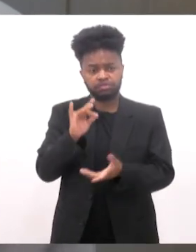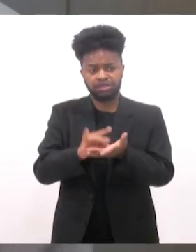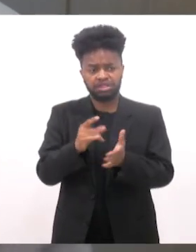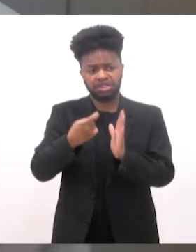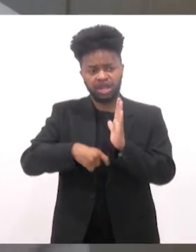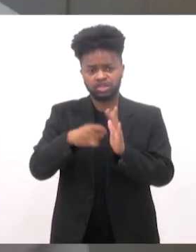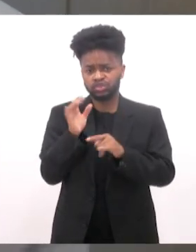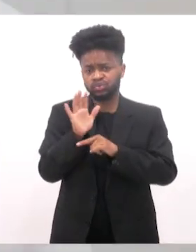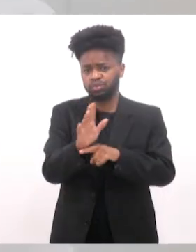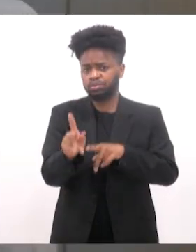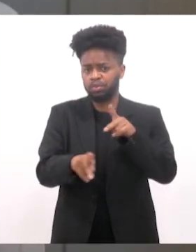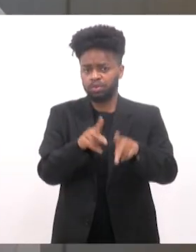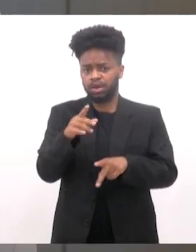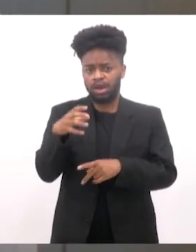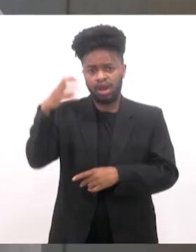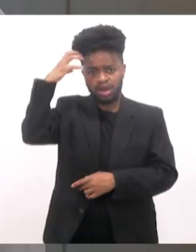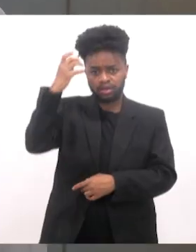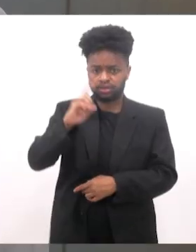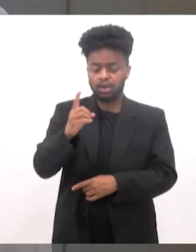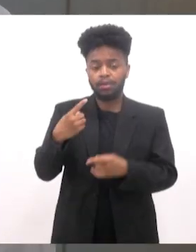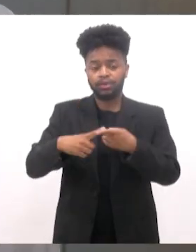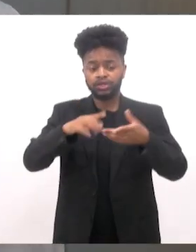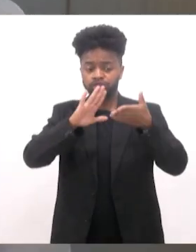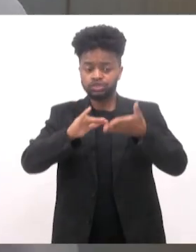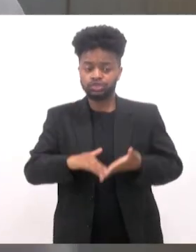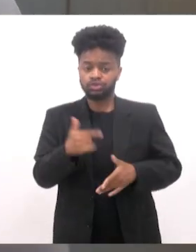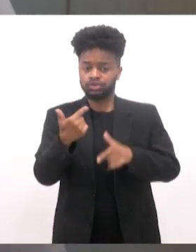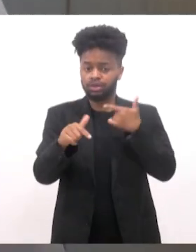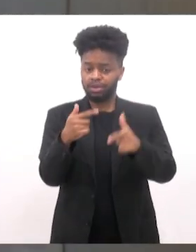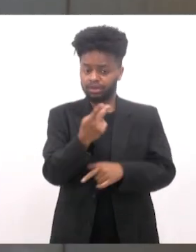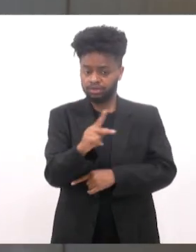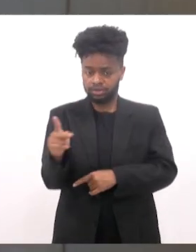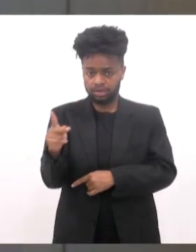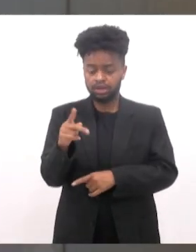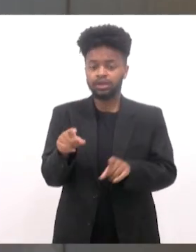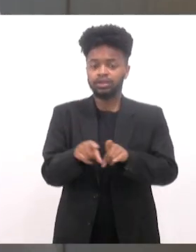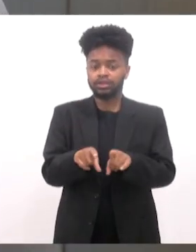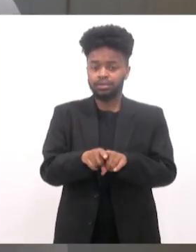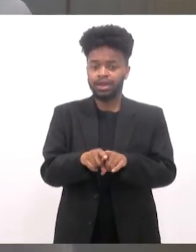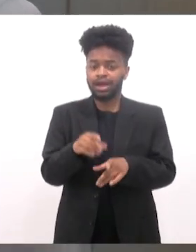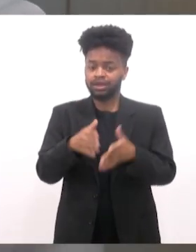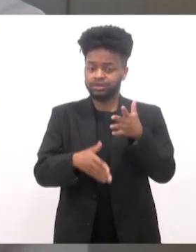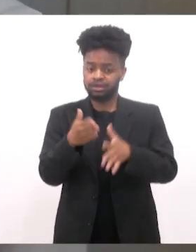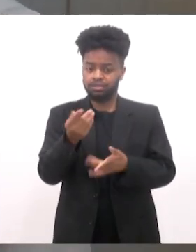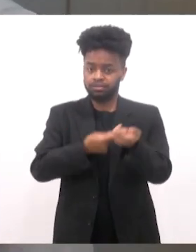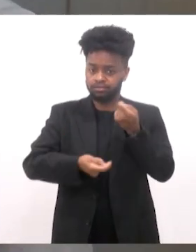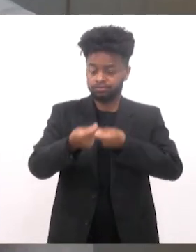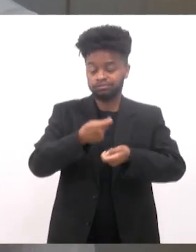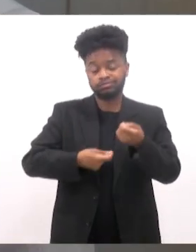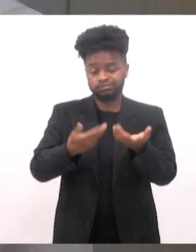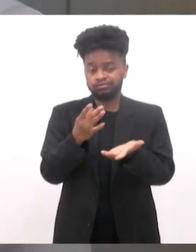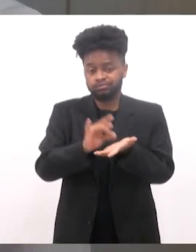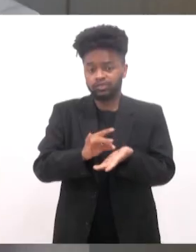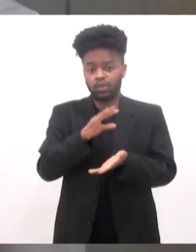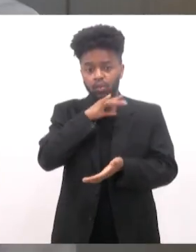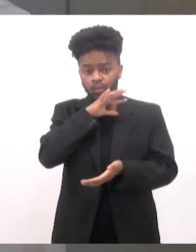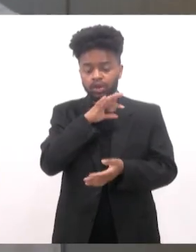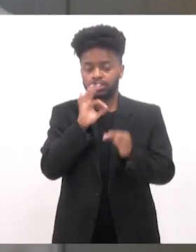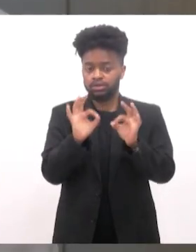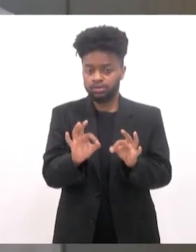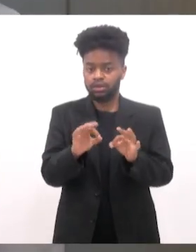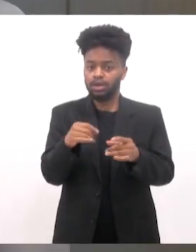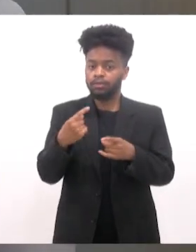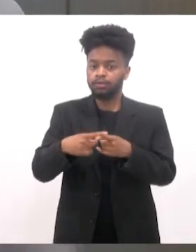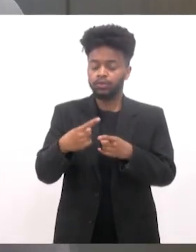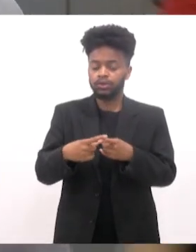para a população de Angra dos Reis. Vai tirar o emprego das pessoas, vai mexer com a economia e isso é muito ruim. É muito ruim que